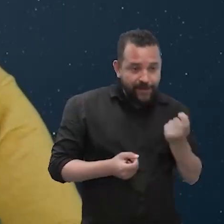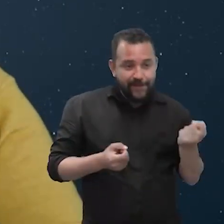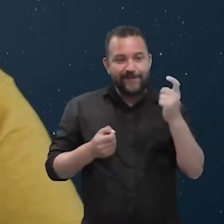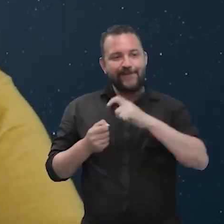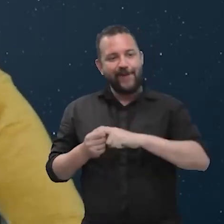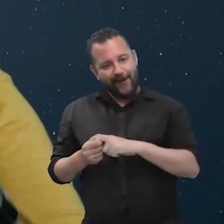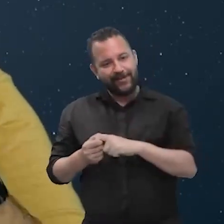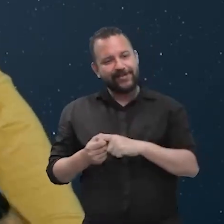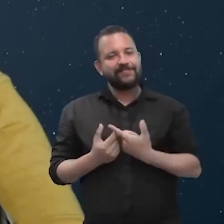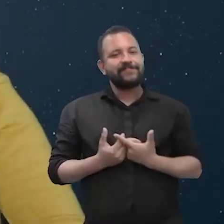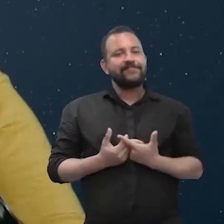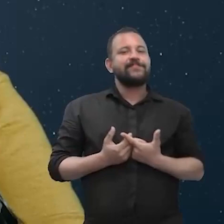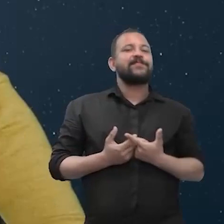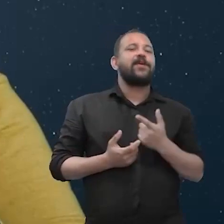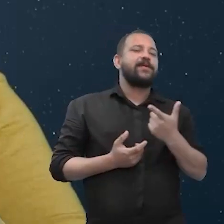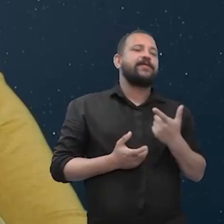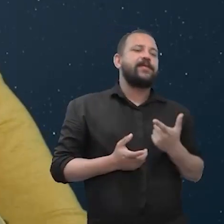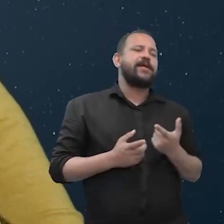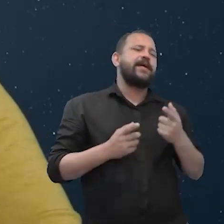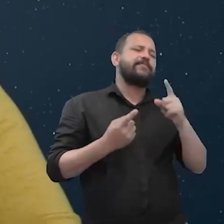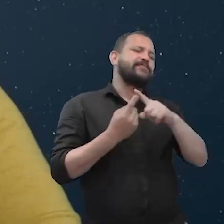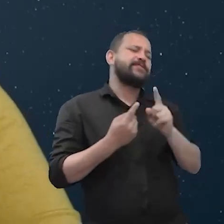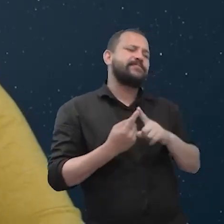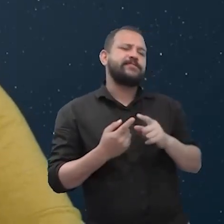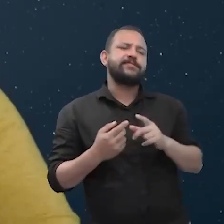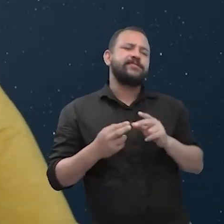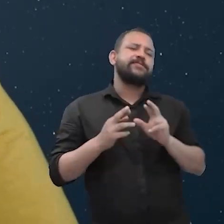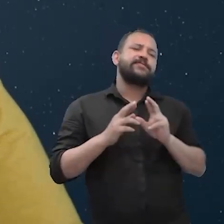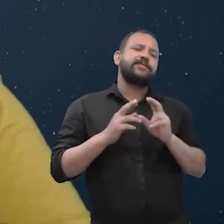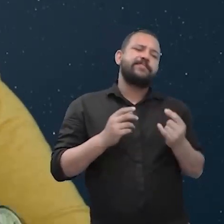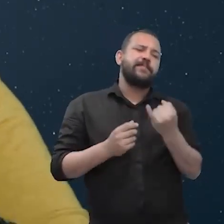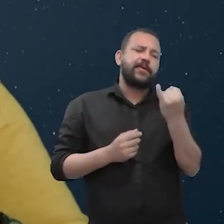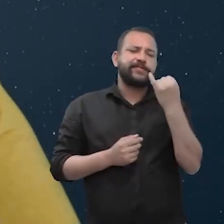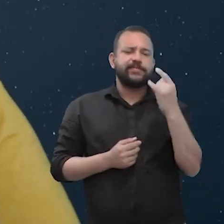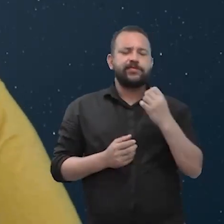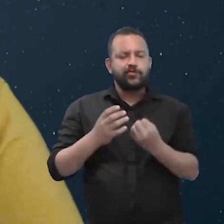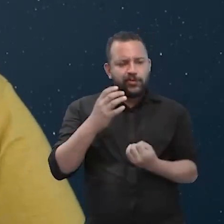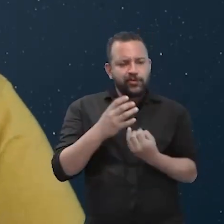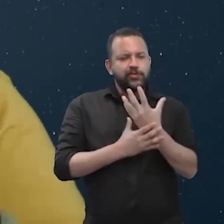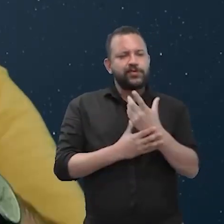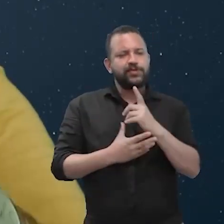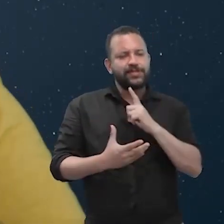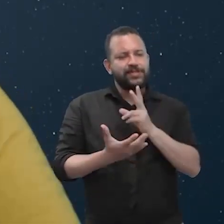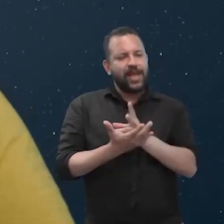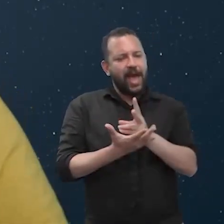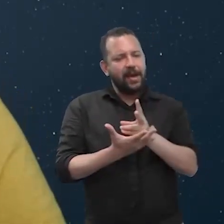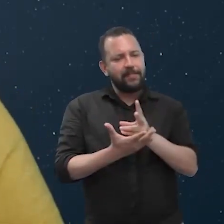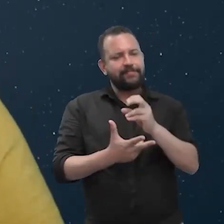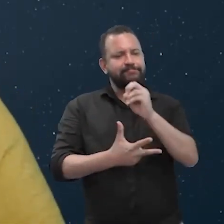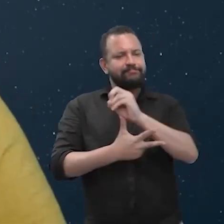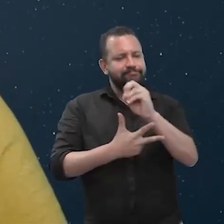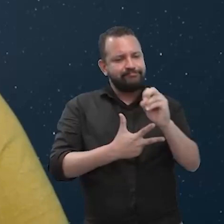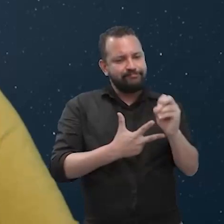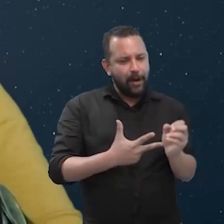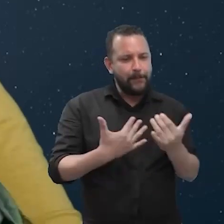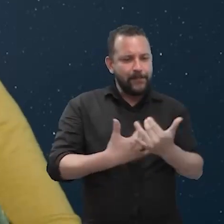dá uma olhada, que são funções importantes, são funções que aparecem com muita frequência no